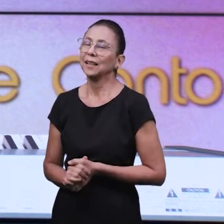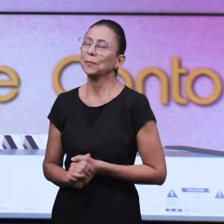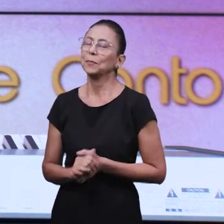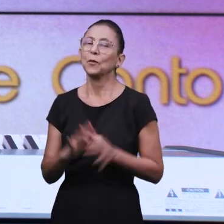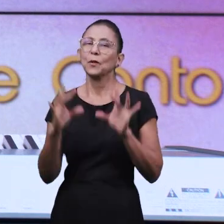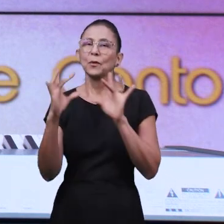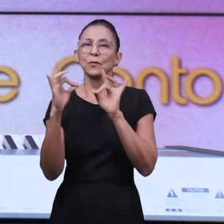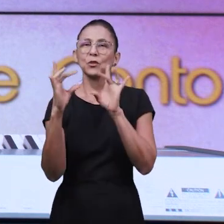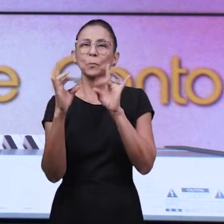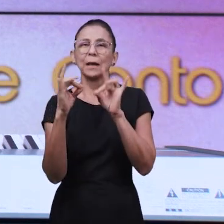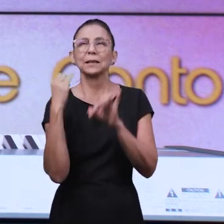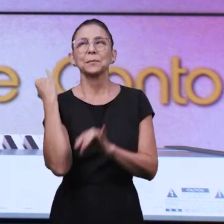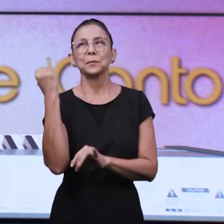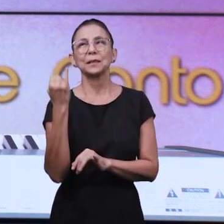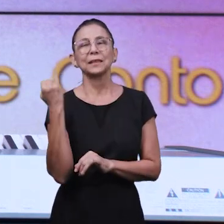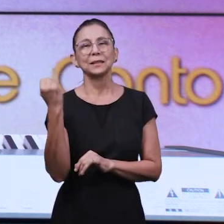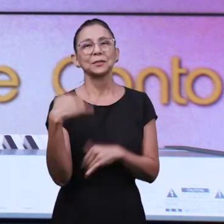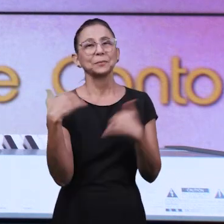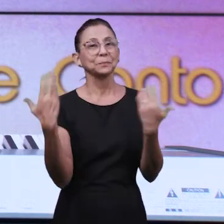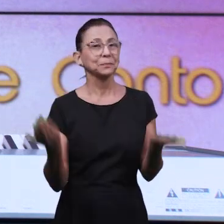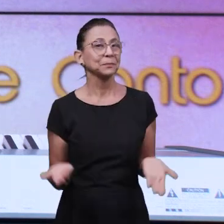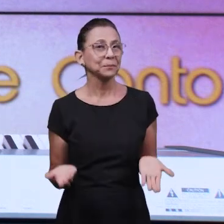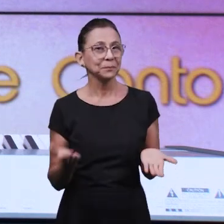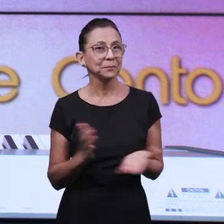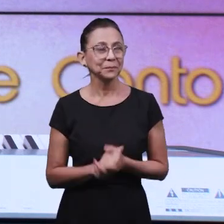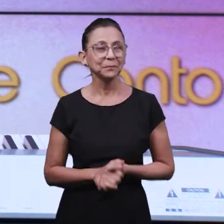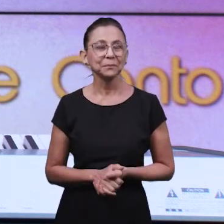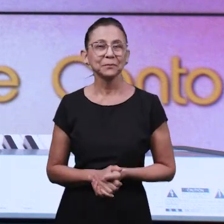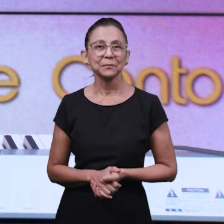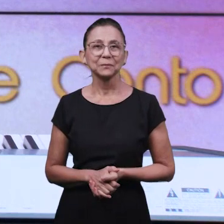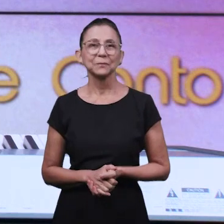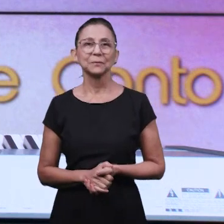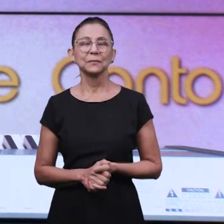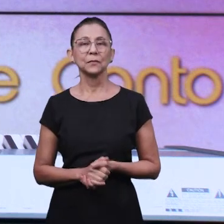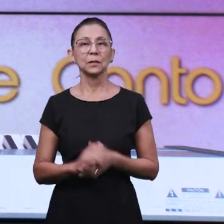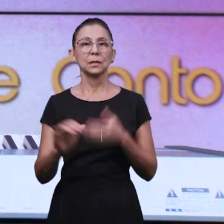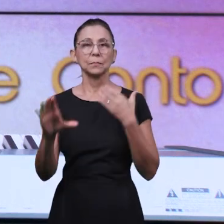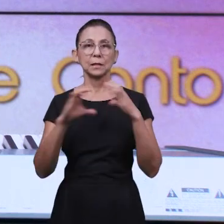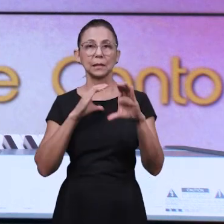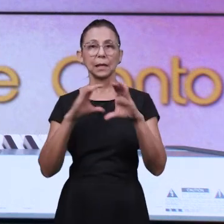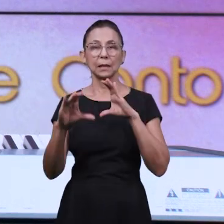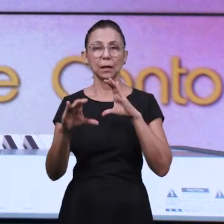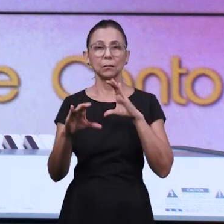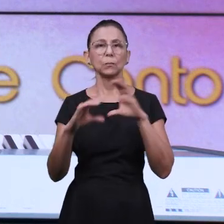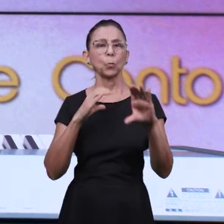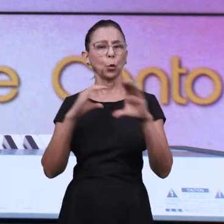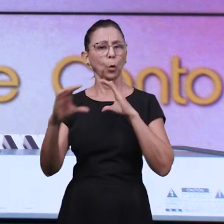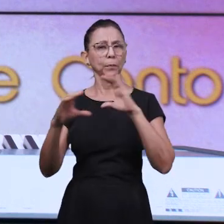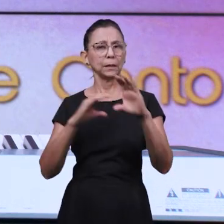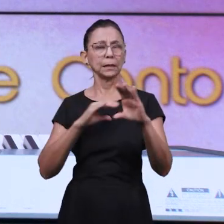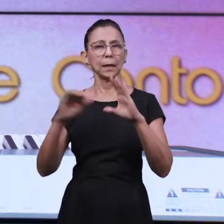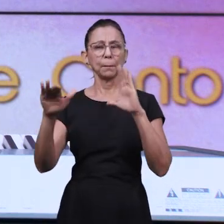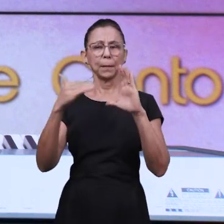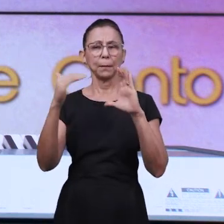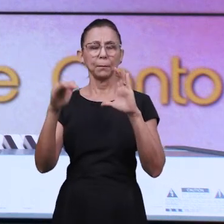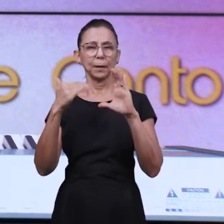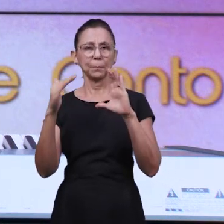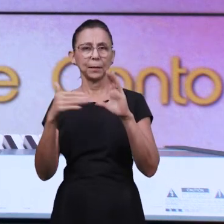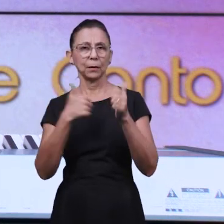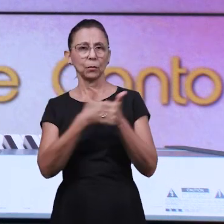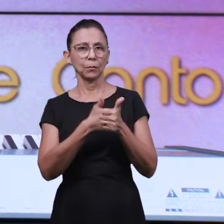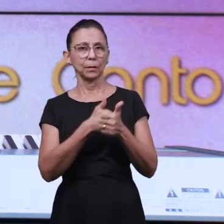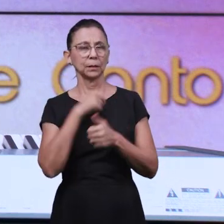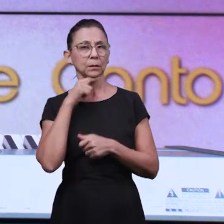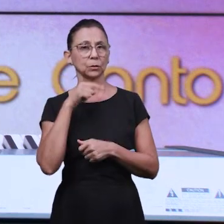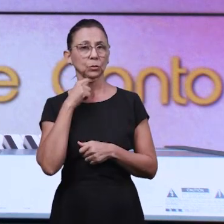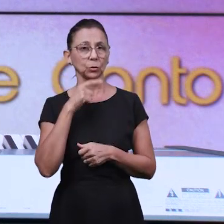dos irmãos é muito importante e por isso nós temos esse canal de comunicação e vamos sempre acompanhar